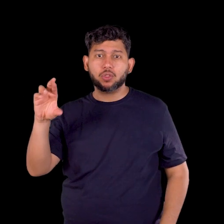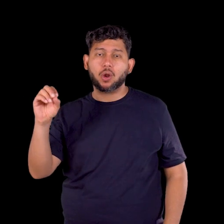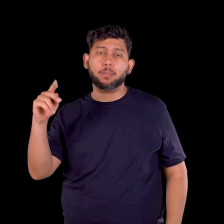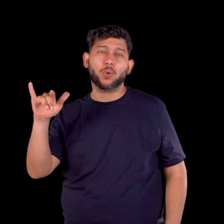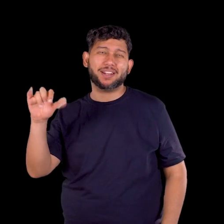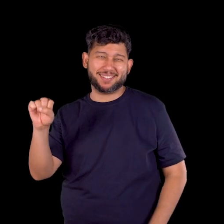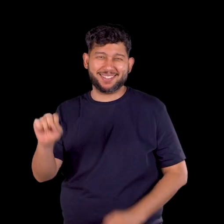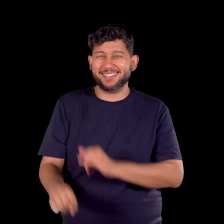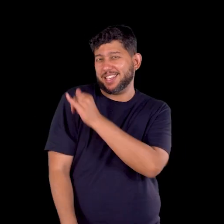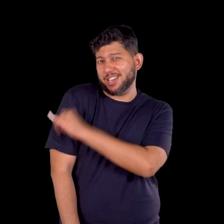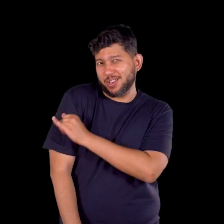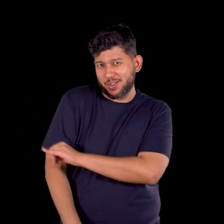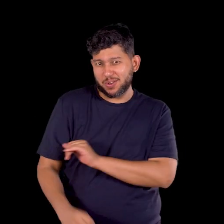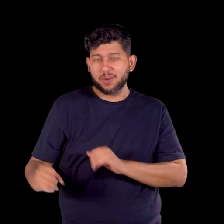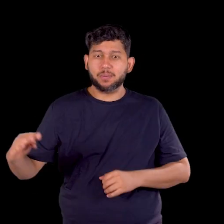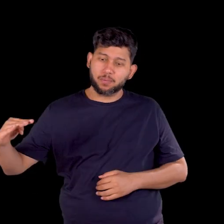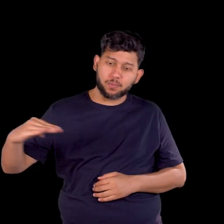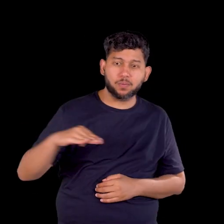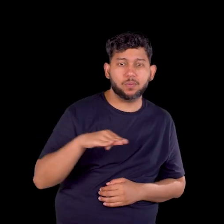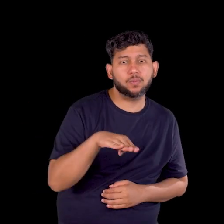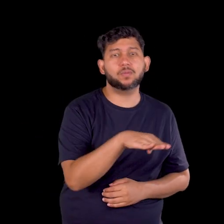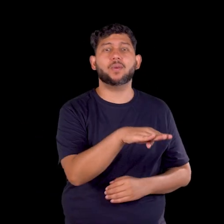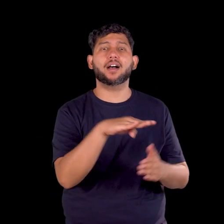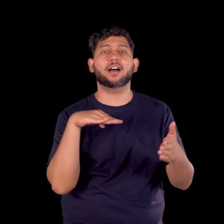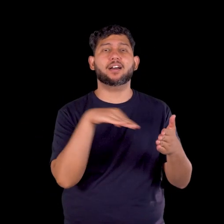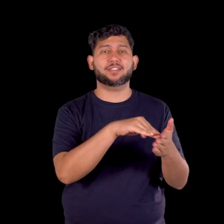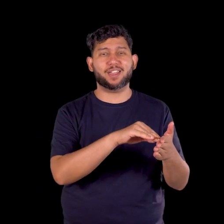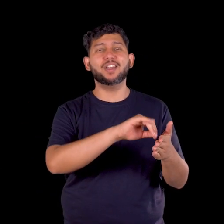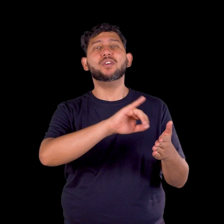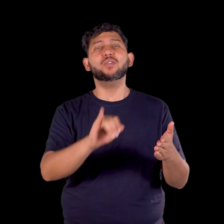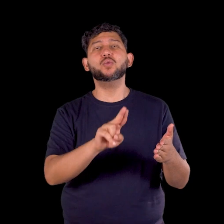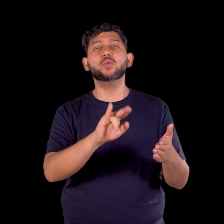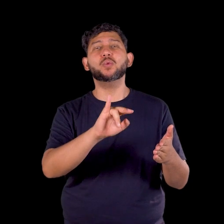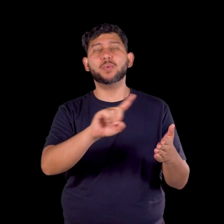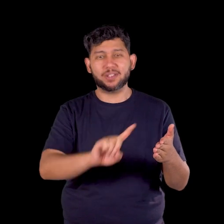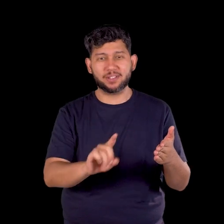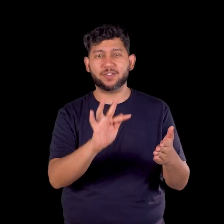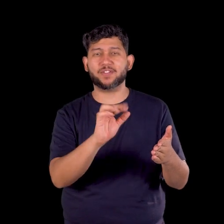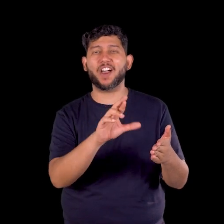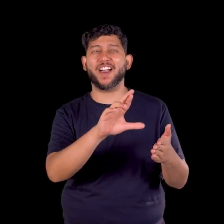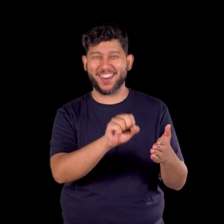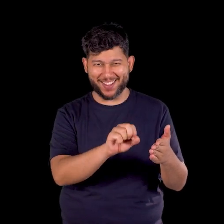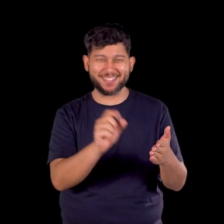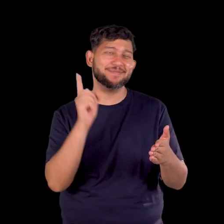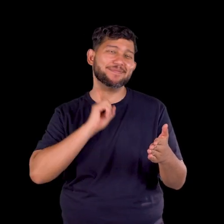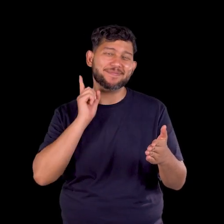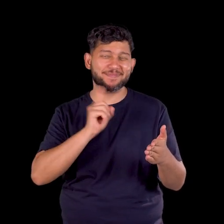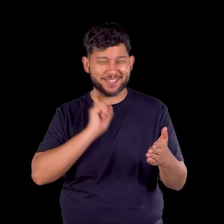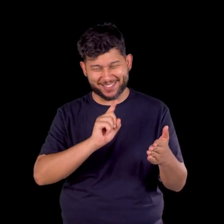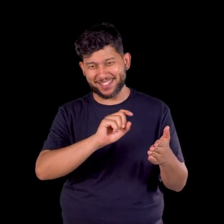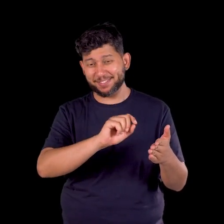serrana do Rio de Janeiro, a Juiz de Fora, em Minas Gerais. Em São Paulo, uma outra trilha secular indígena